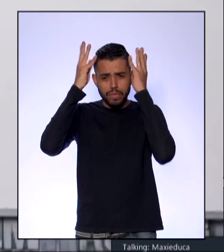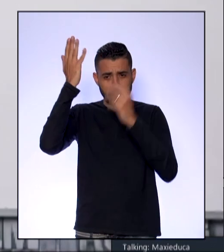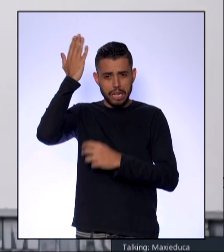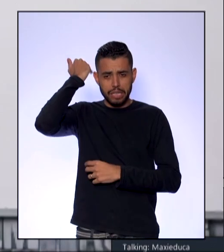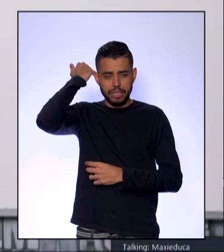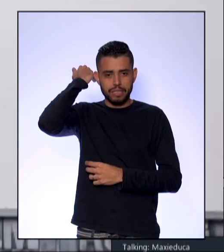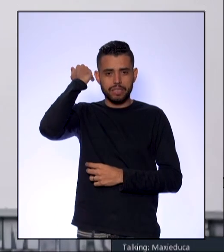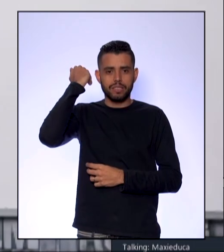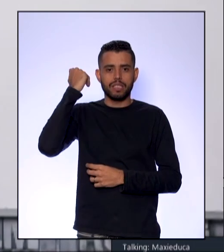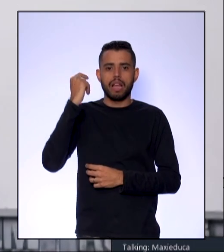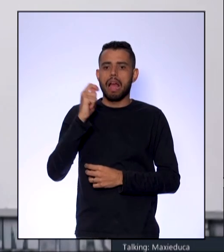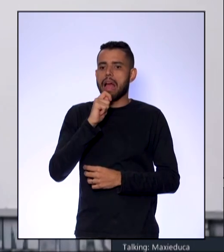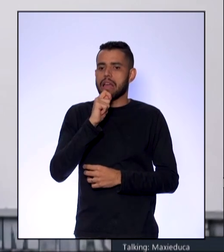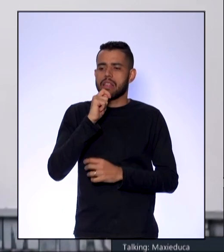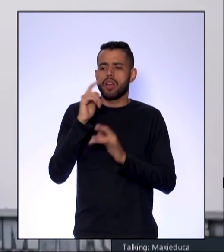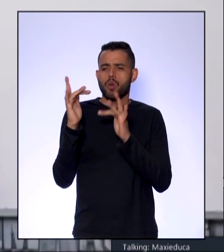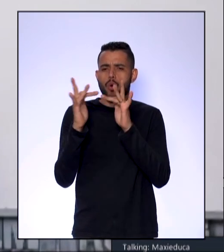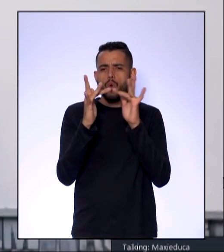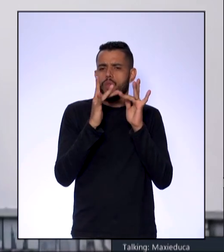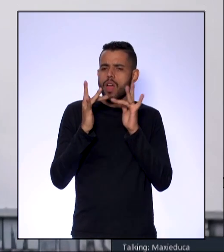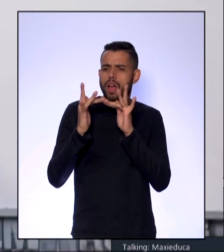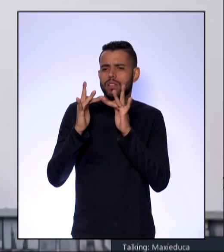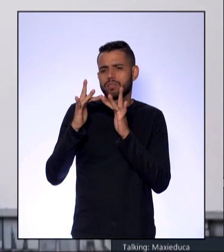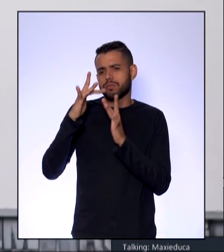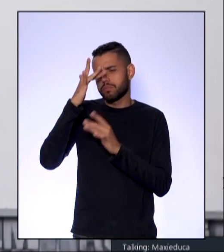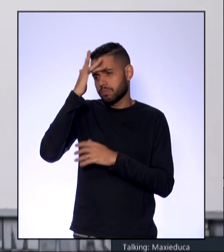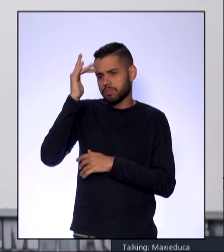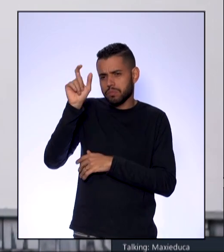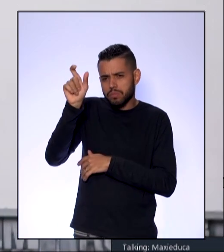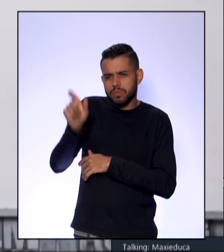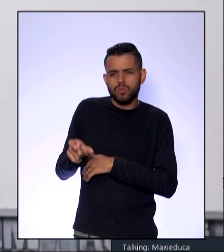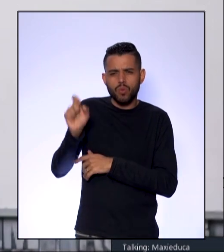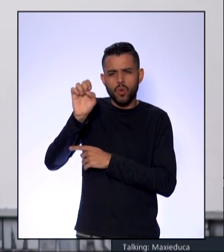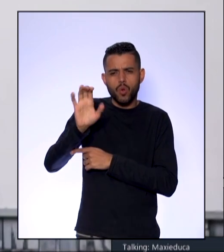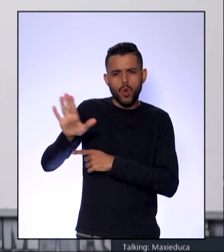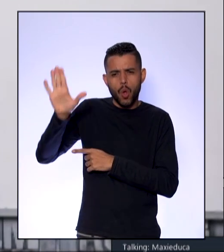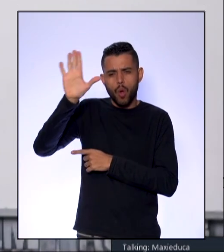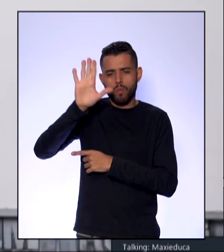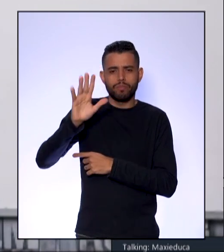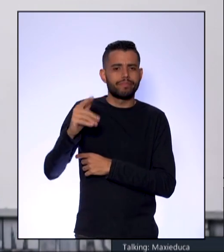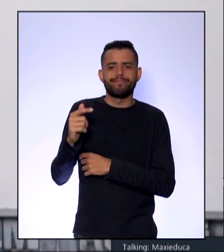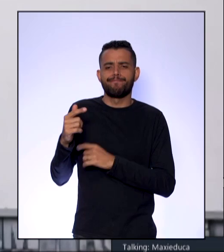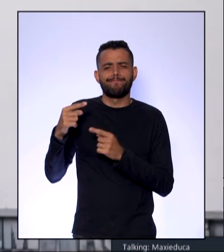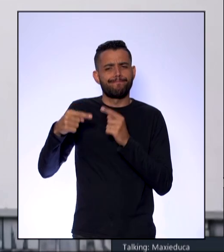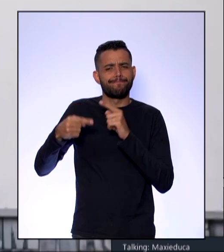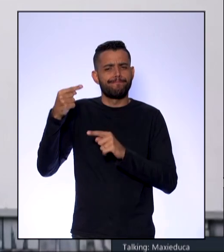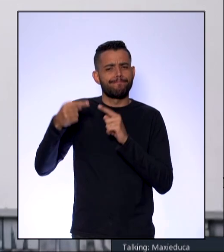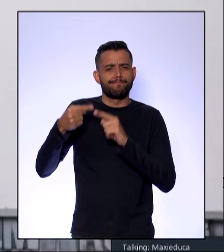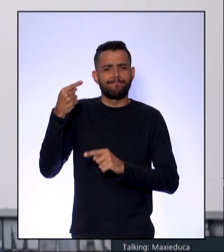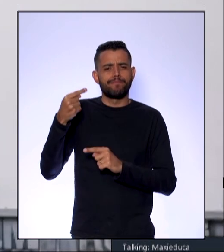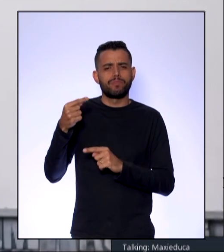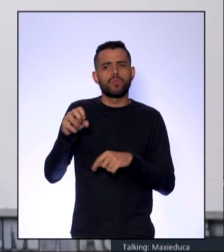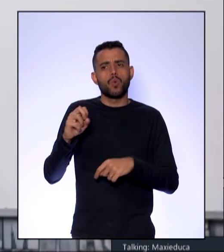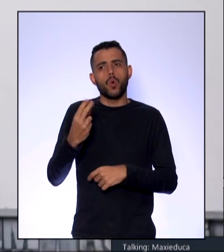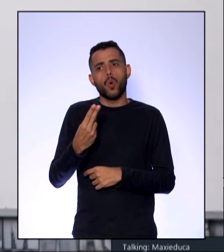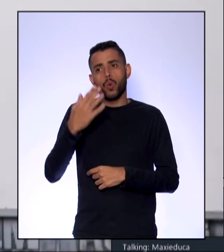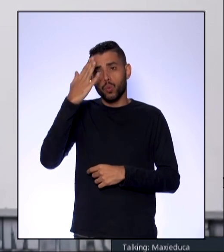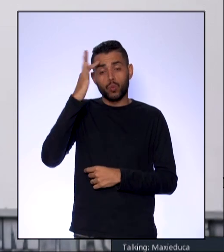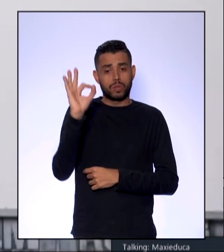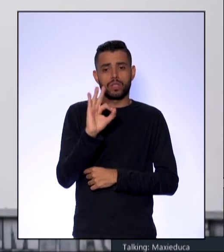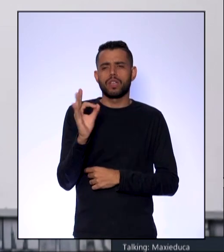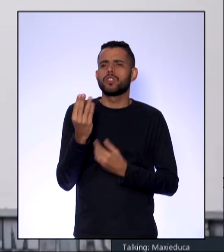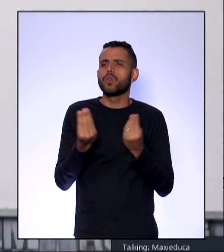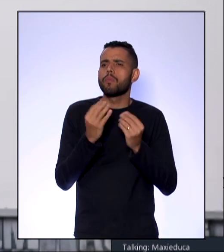estão em contato com o homem branco, que ainda não estão compreendendo ou não entende a